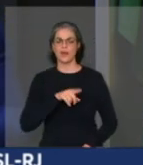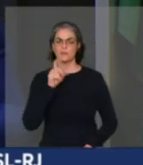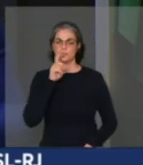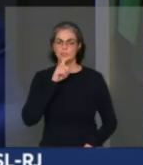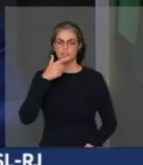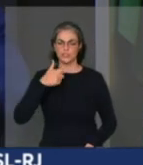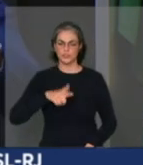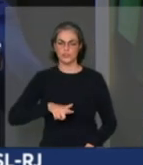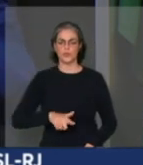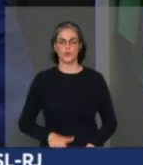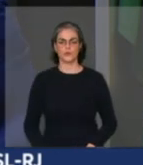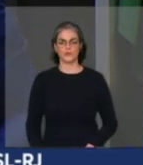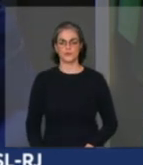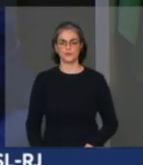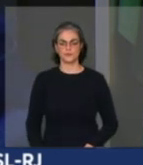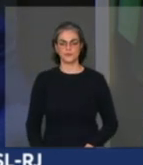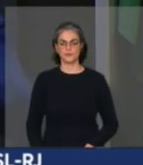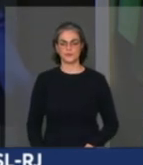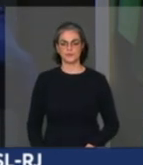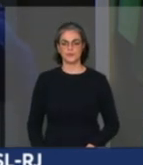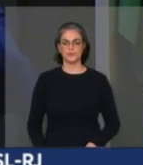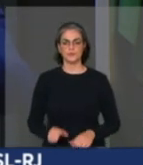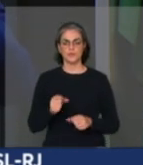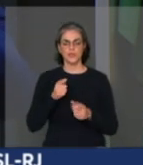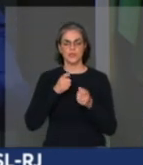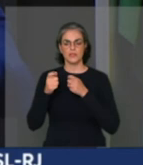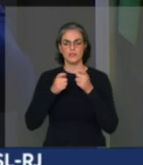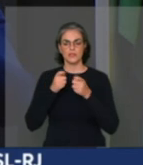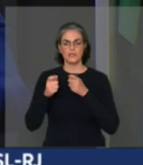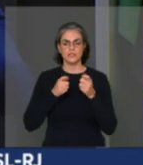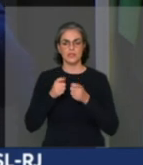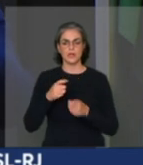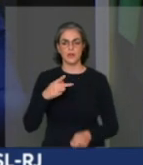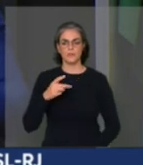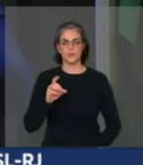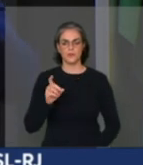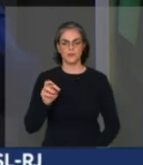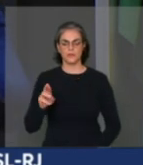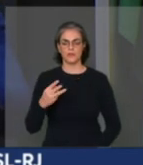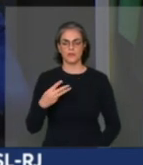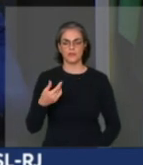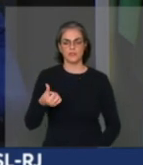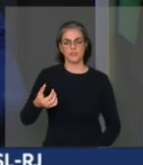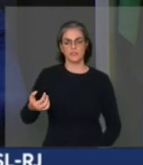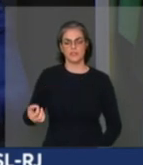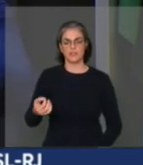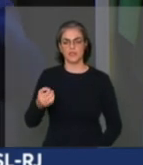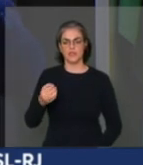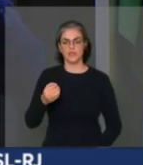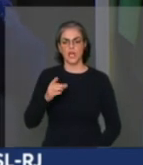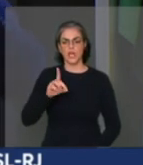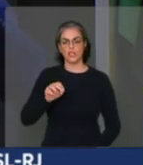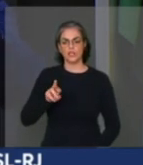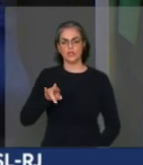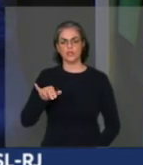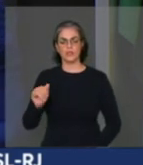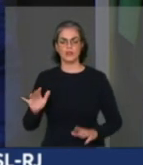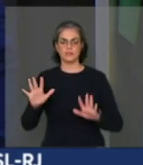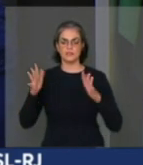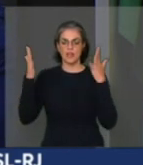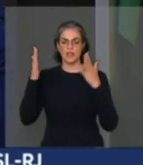reportagem aqui poder360 Dora celebra anúncio da eficácia da cor na bike hoje é o dia da Esperança